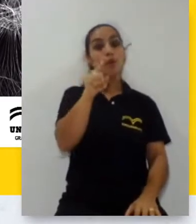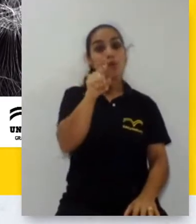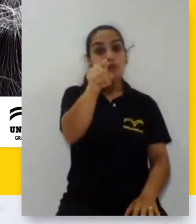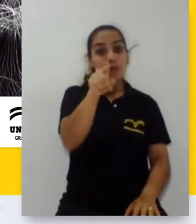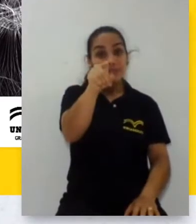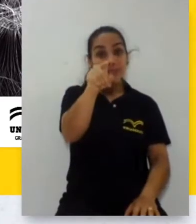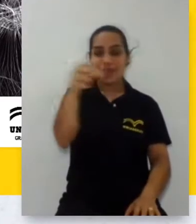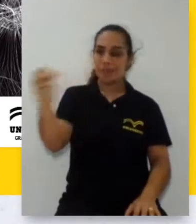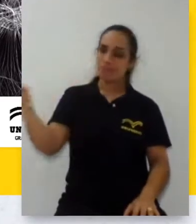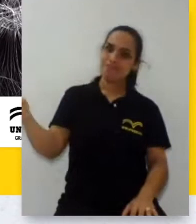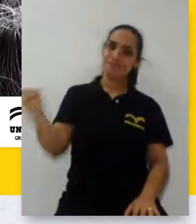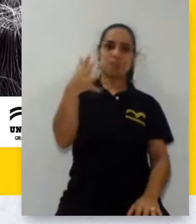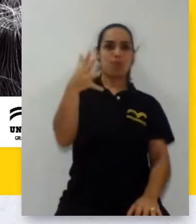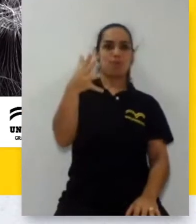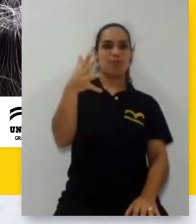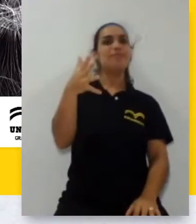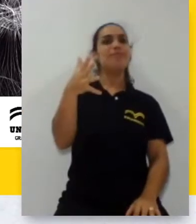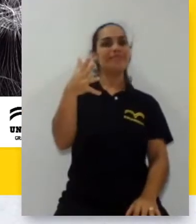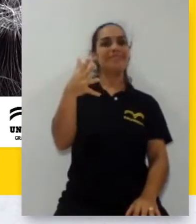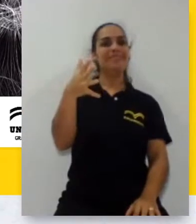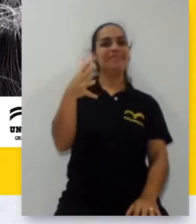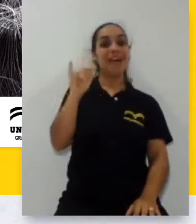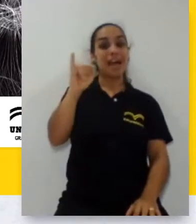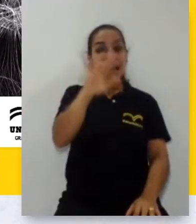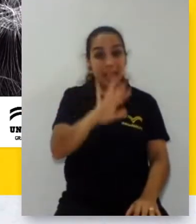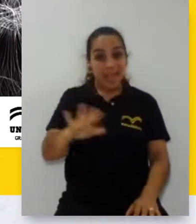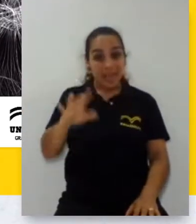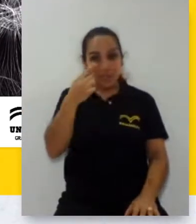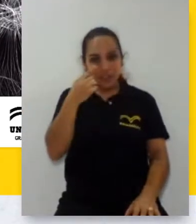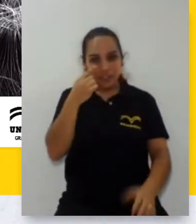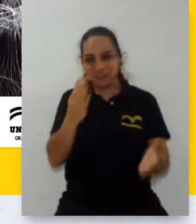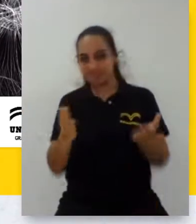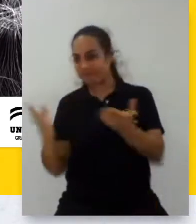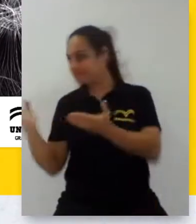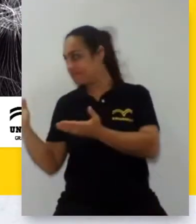figura do músculo de uma célula cardíaca batendo.